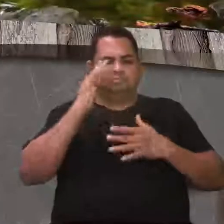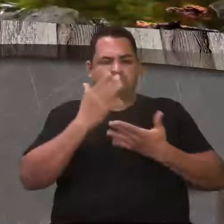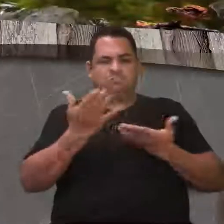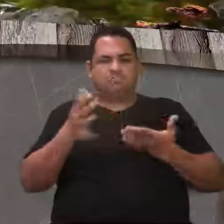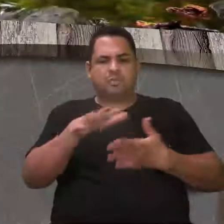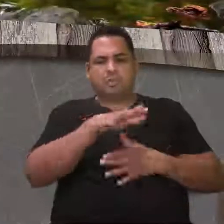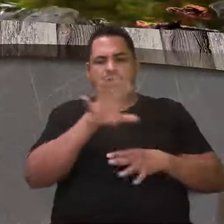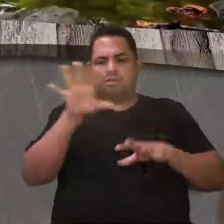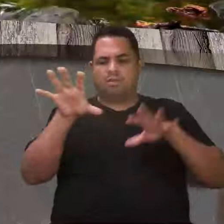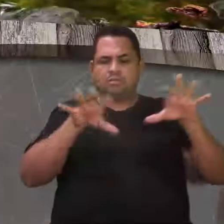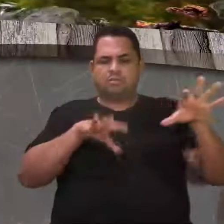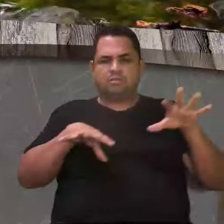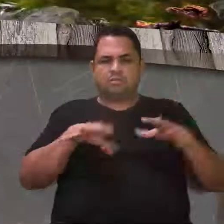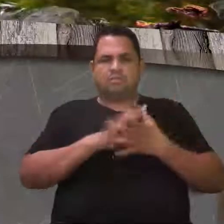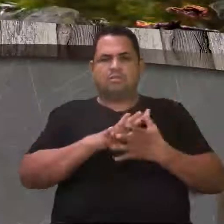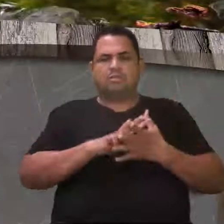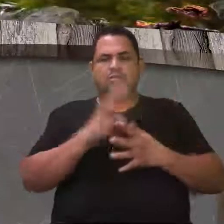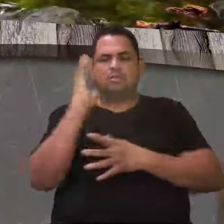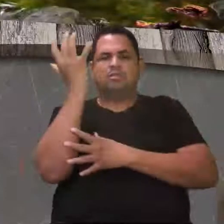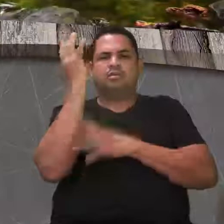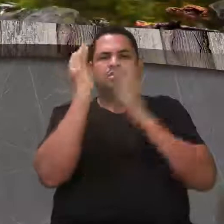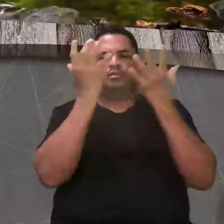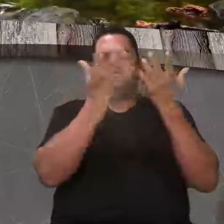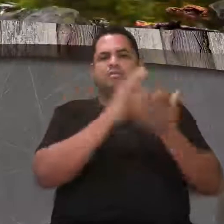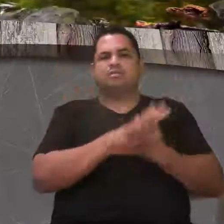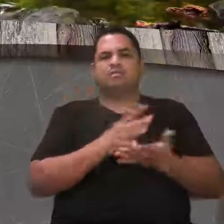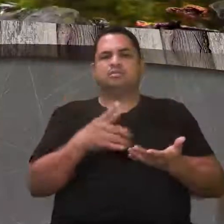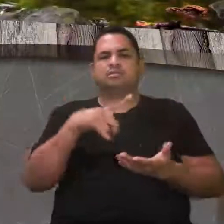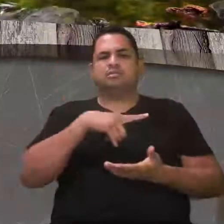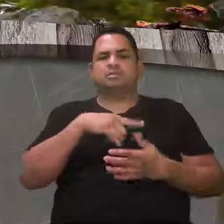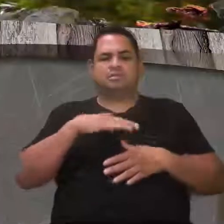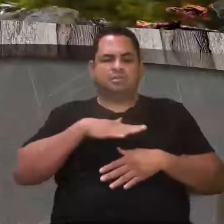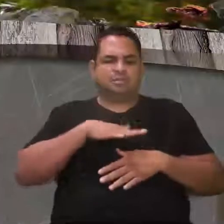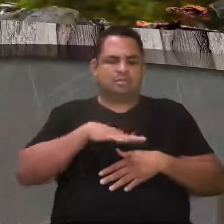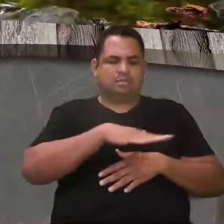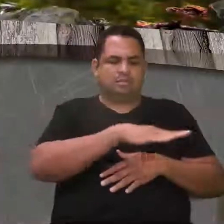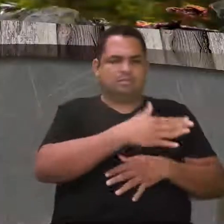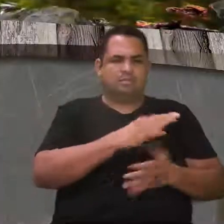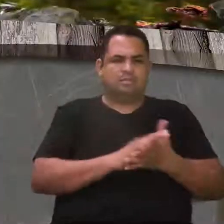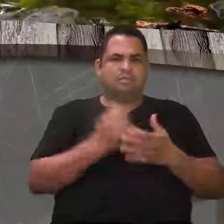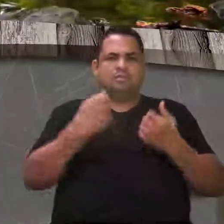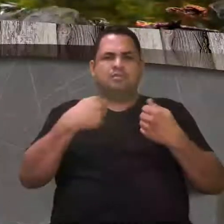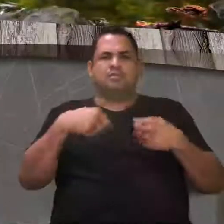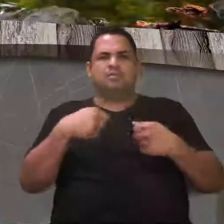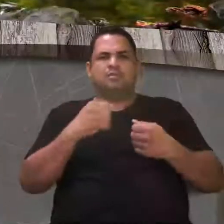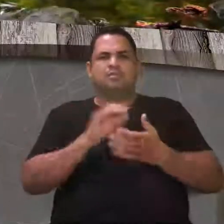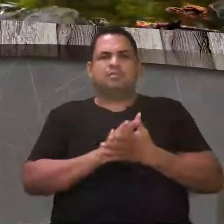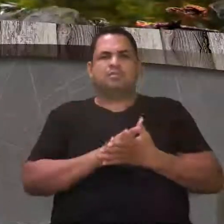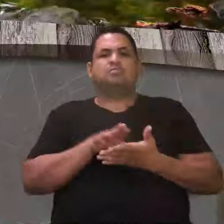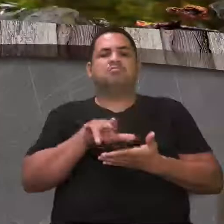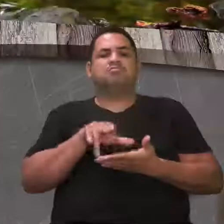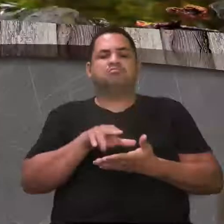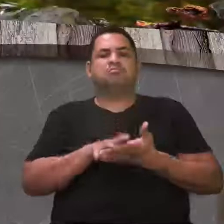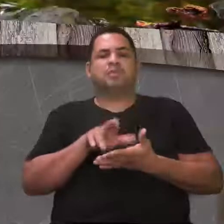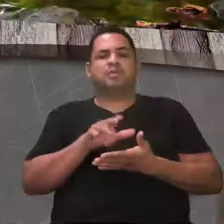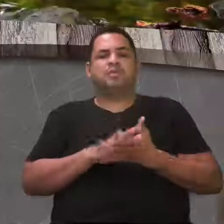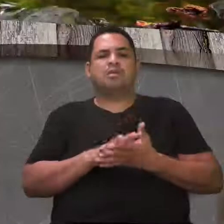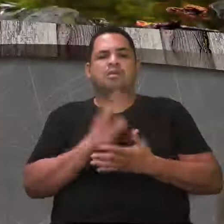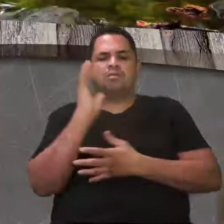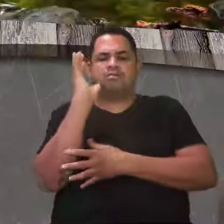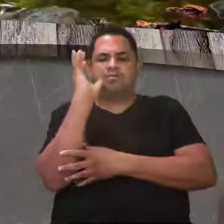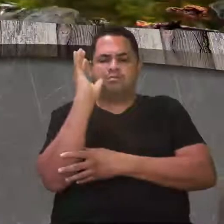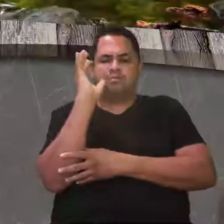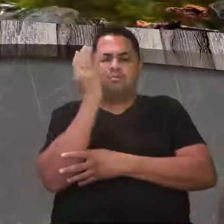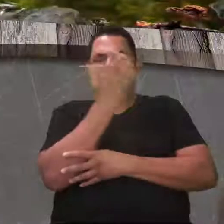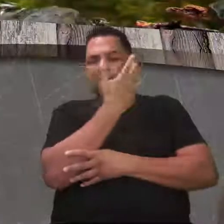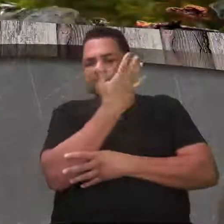floresta, e répteis que podem conviver numa mesma árvore. Aliás, vários